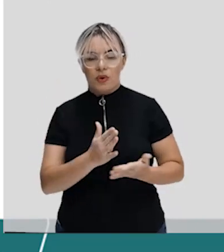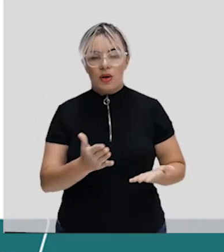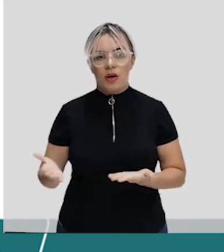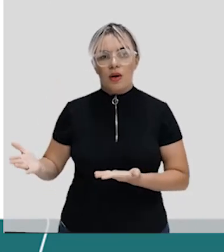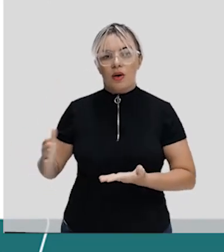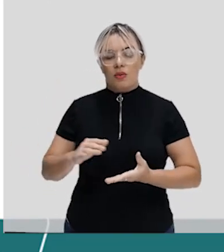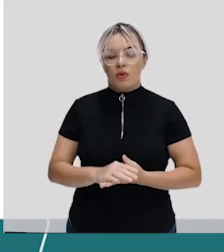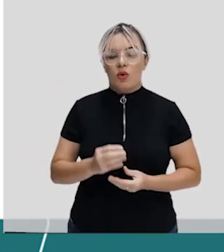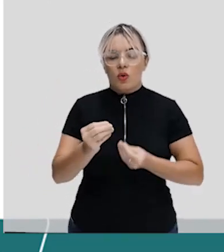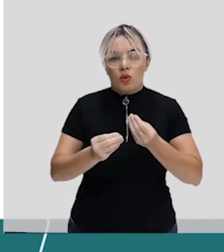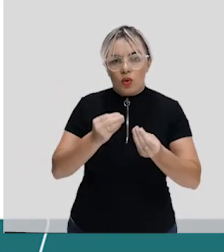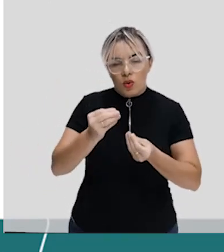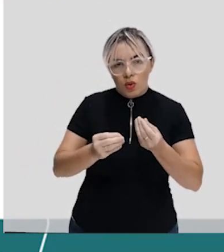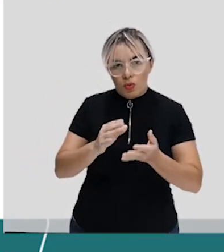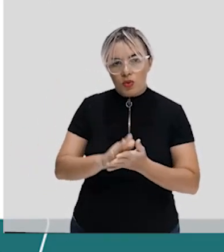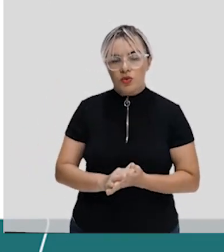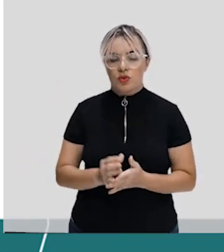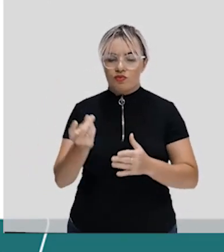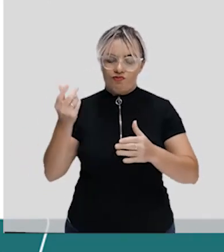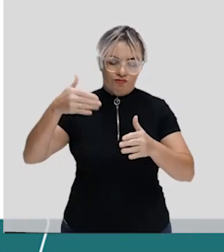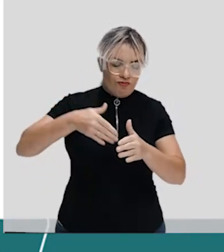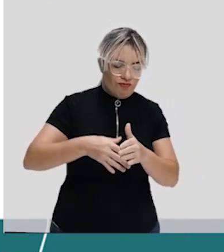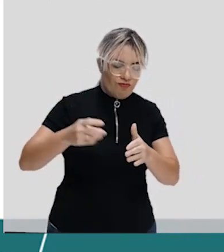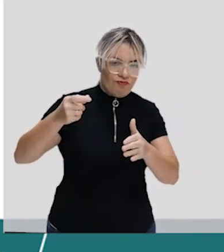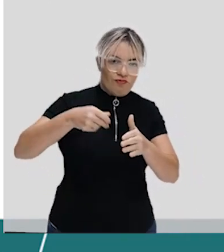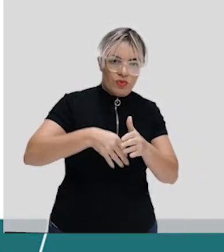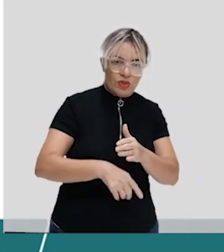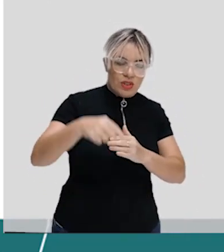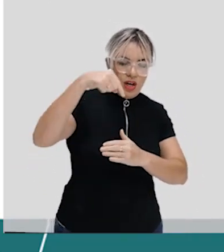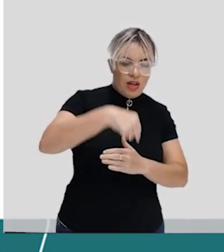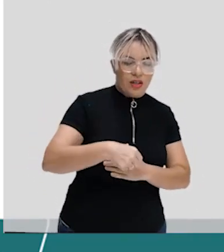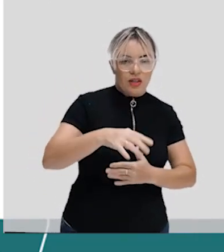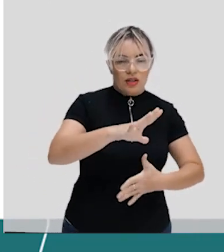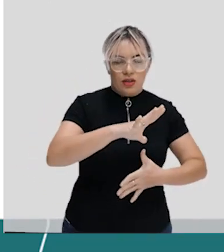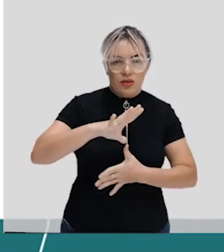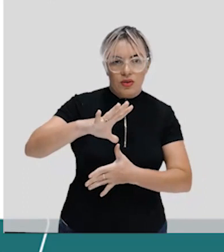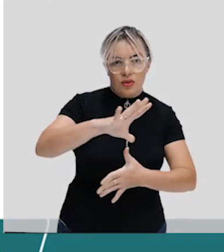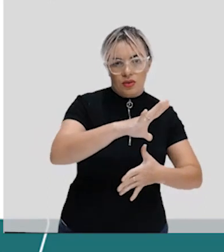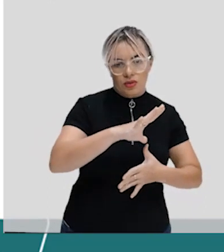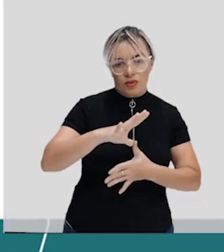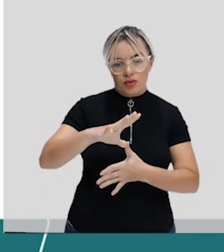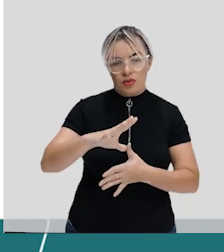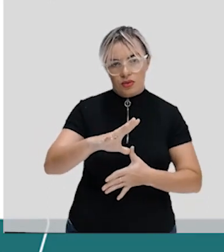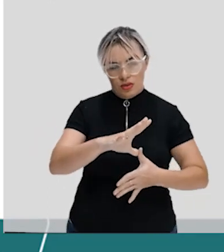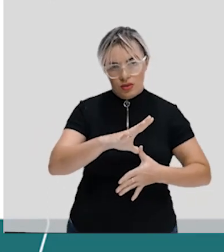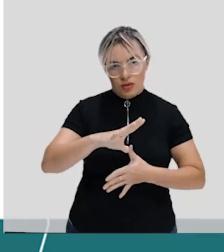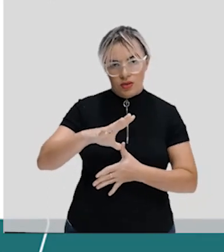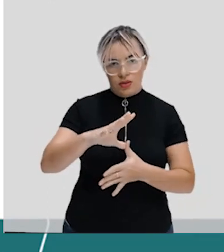Daí, com os investimentos externos, onde esses credores eles iriam